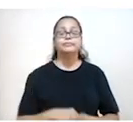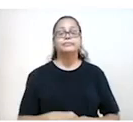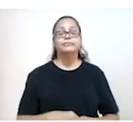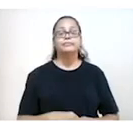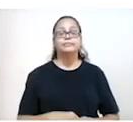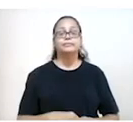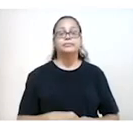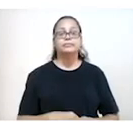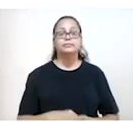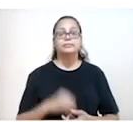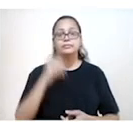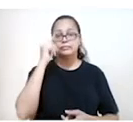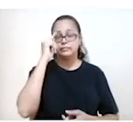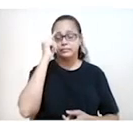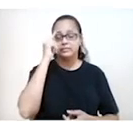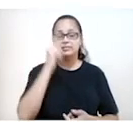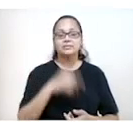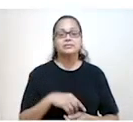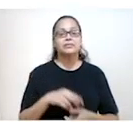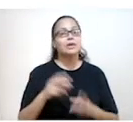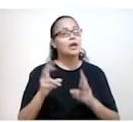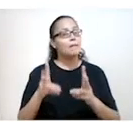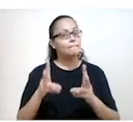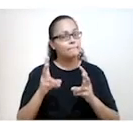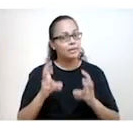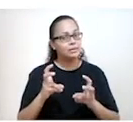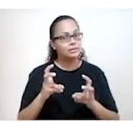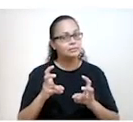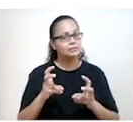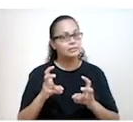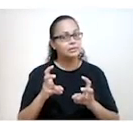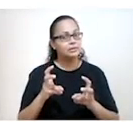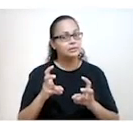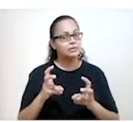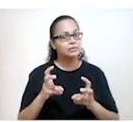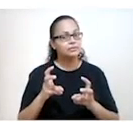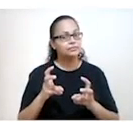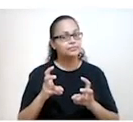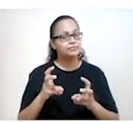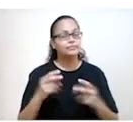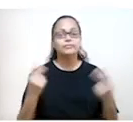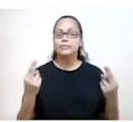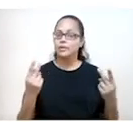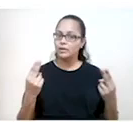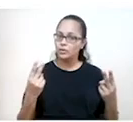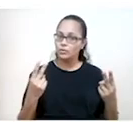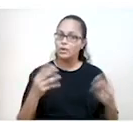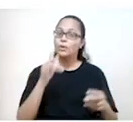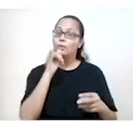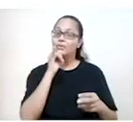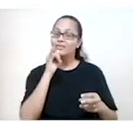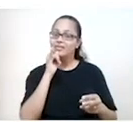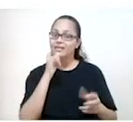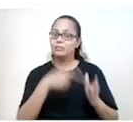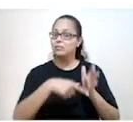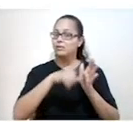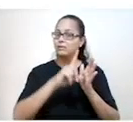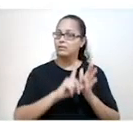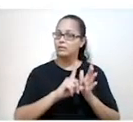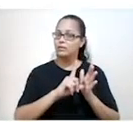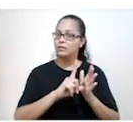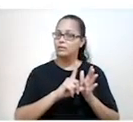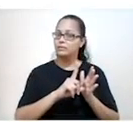km. Então, aqui perceberam que é a mesma situação do exemplo anterior,